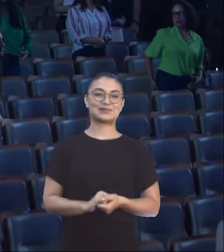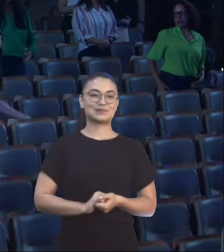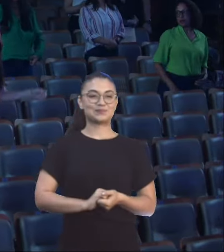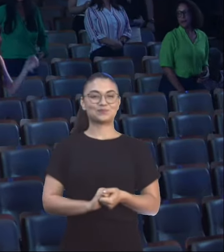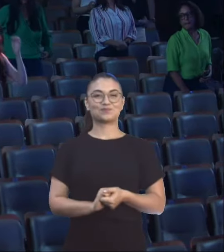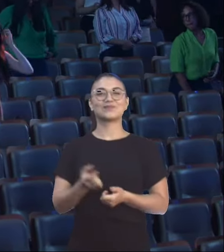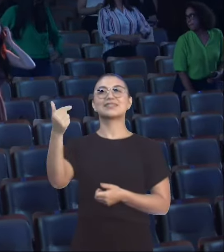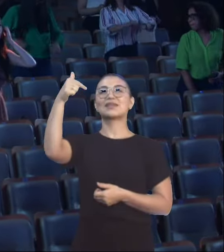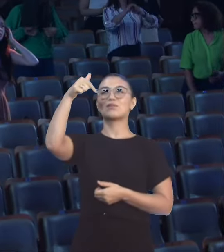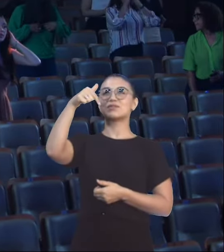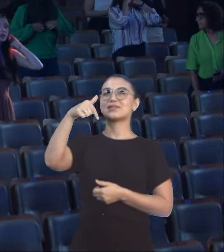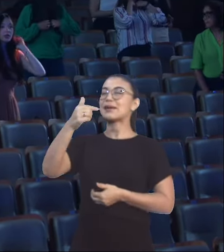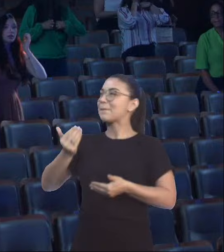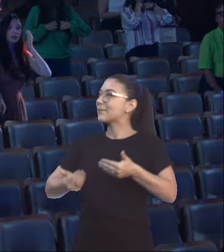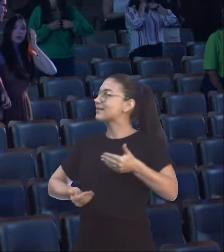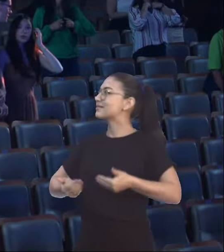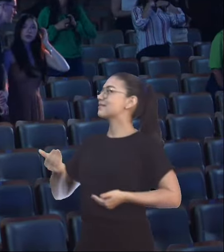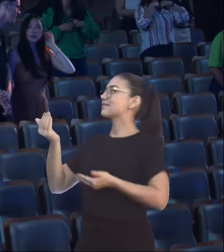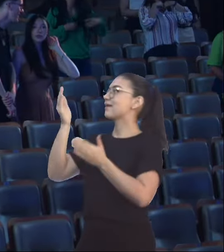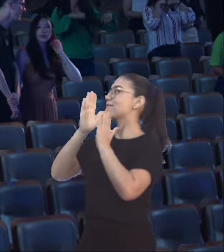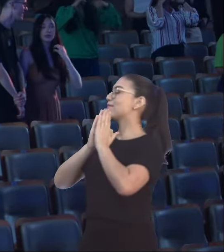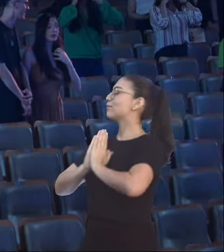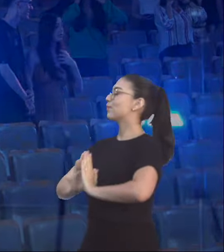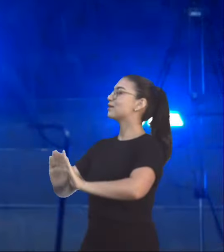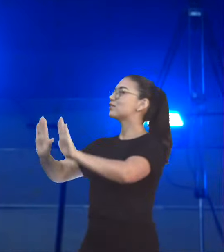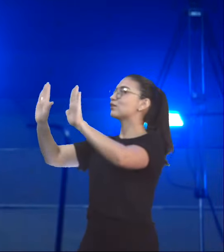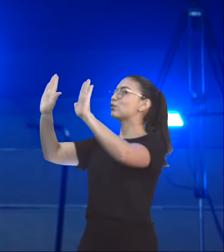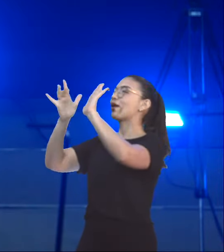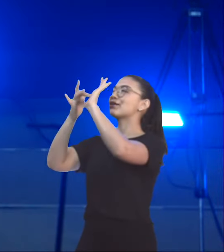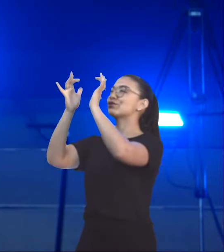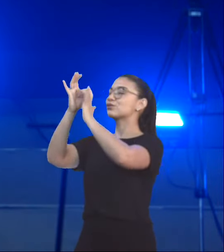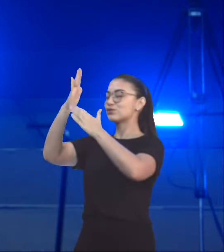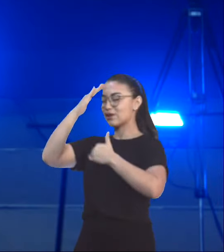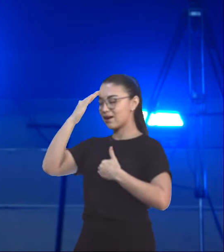Estamos aqui para te servir, Jesus, para te adorar e para te agradecer